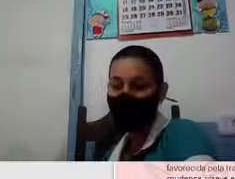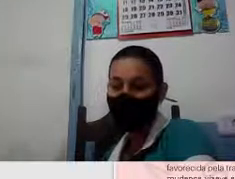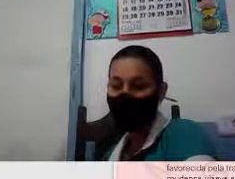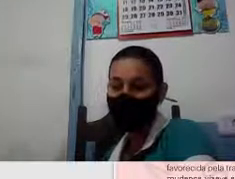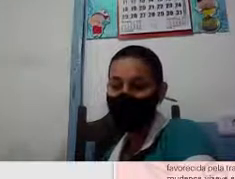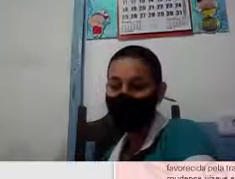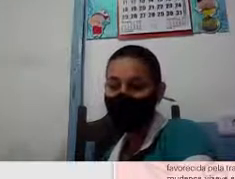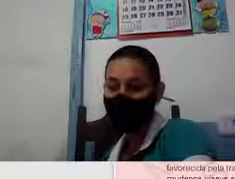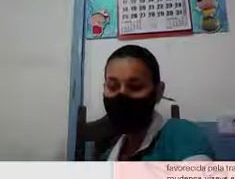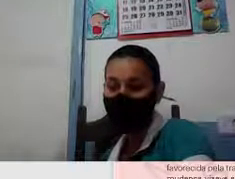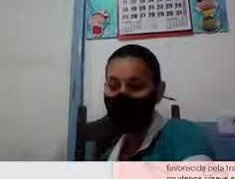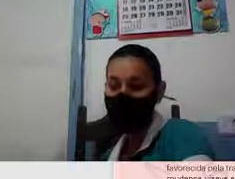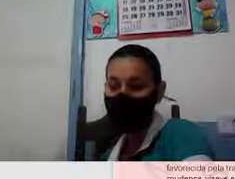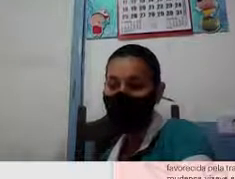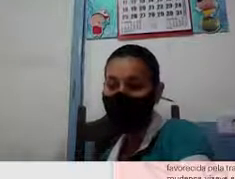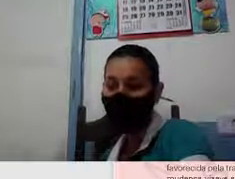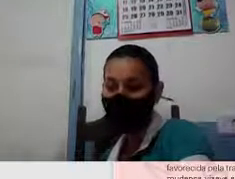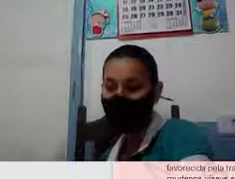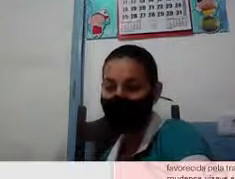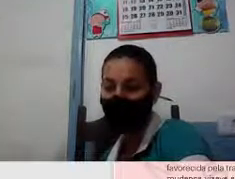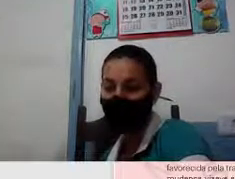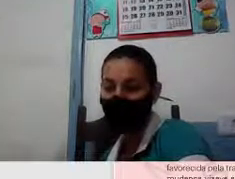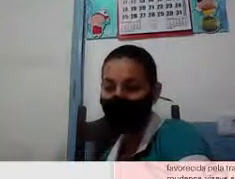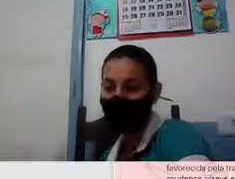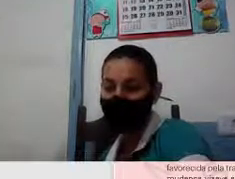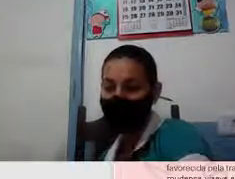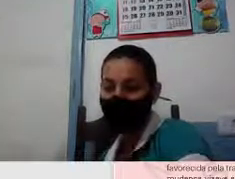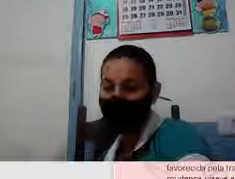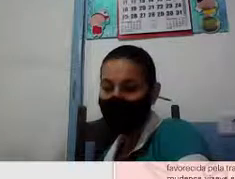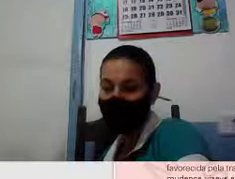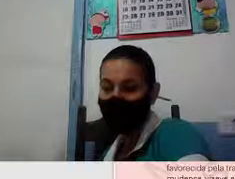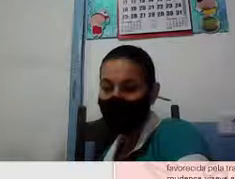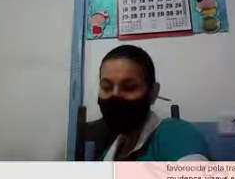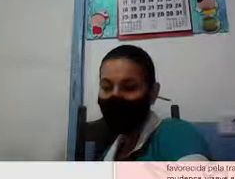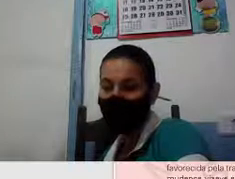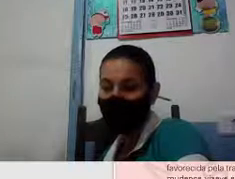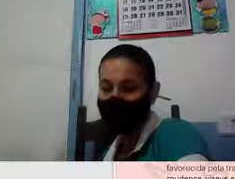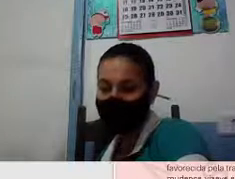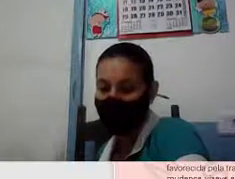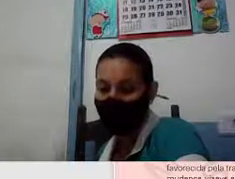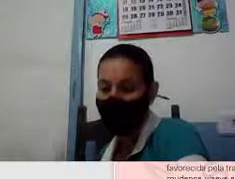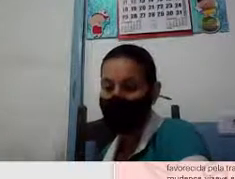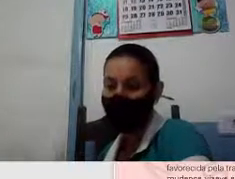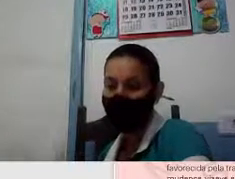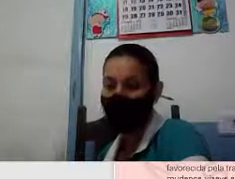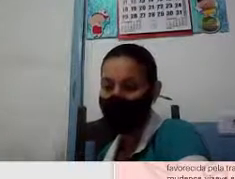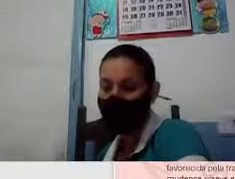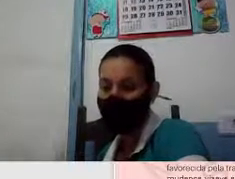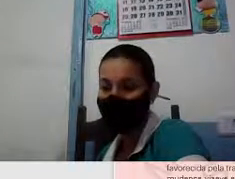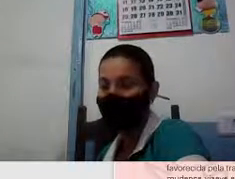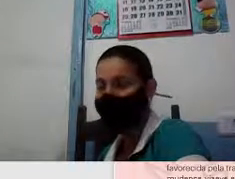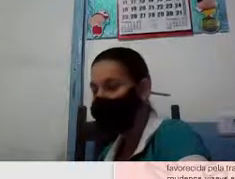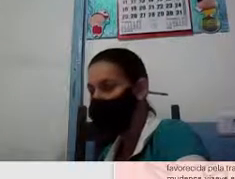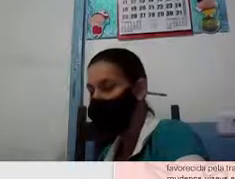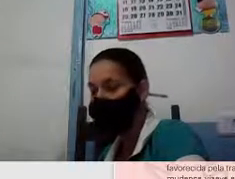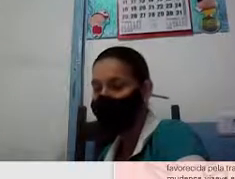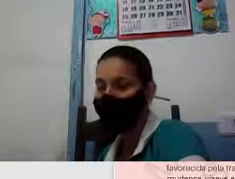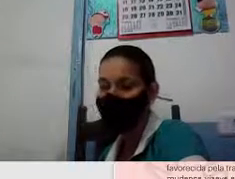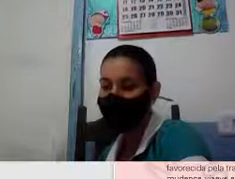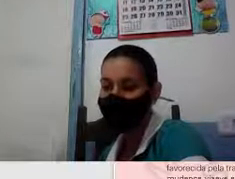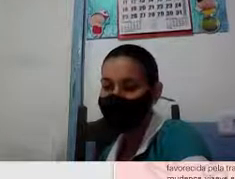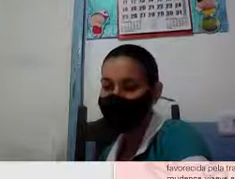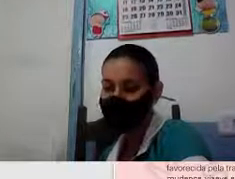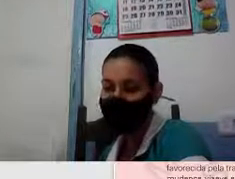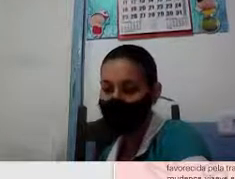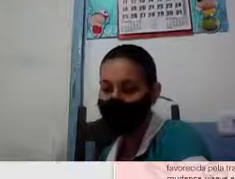obedece ao convencionalismo, né, da corrente literária. Então, trazia então o destaque à beleza, né,